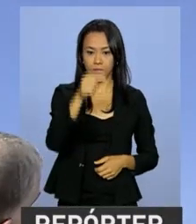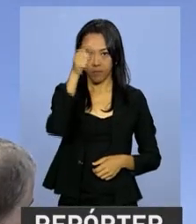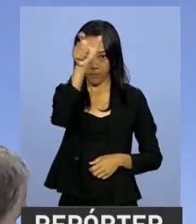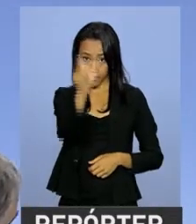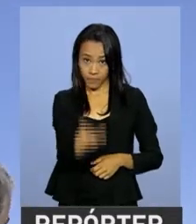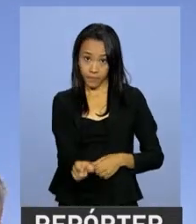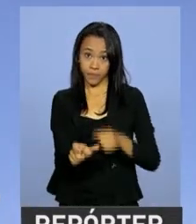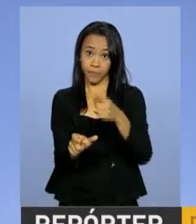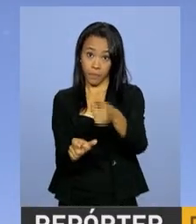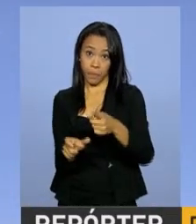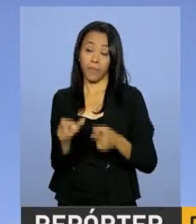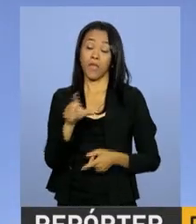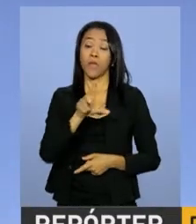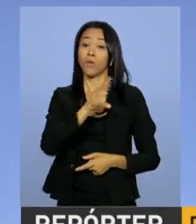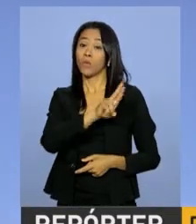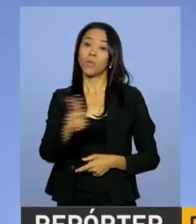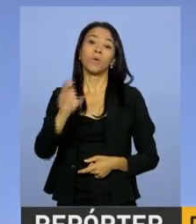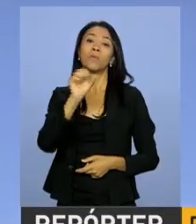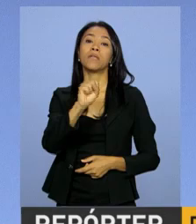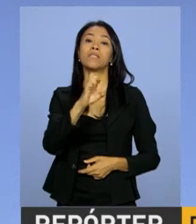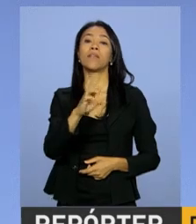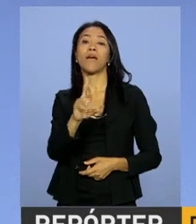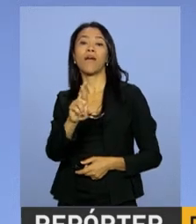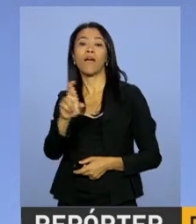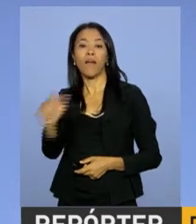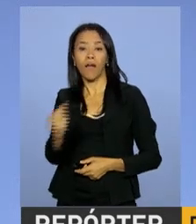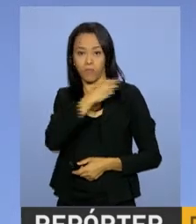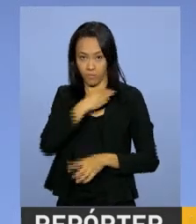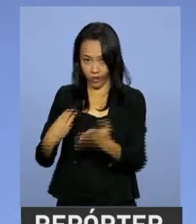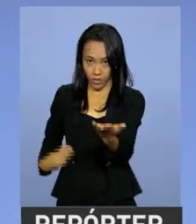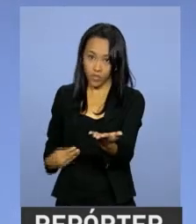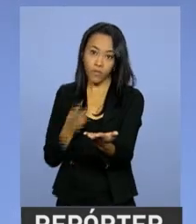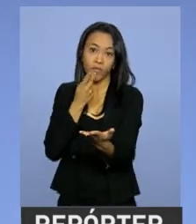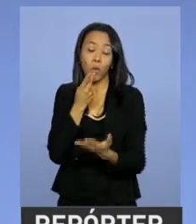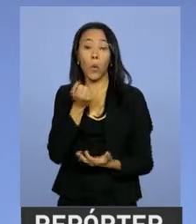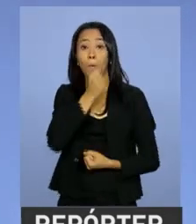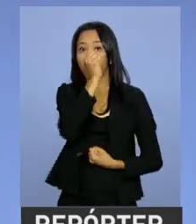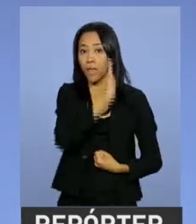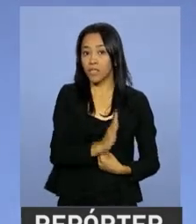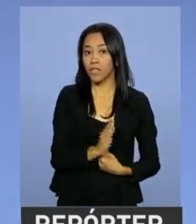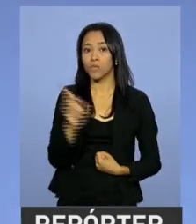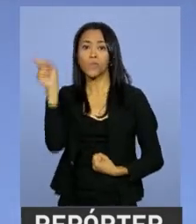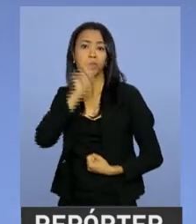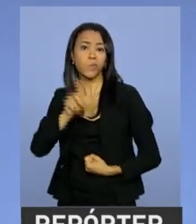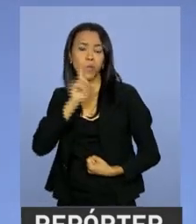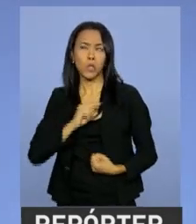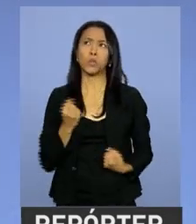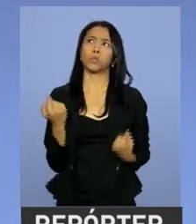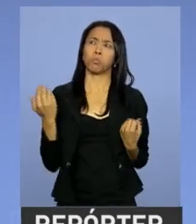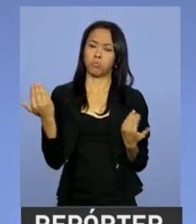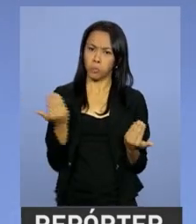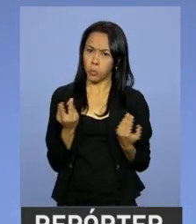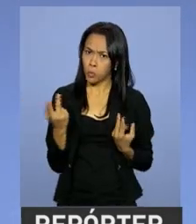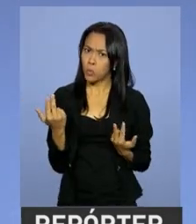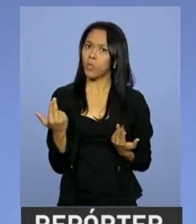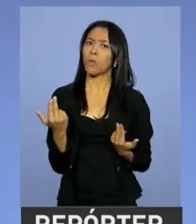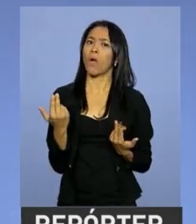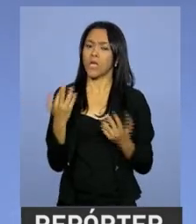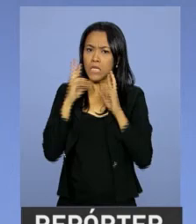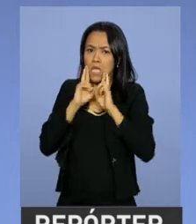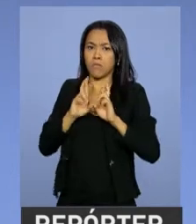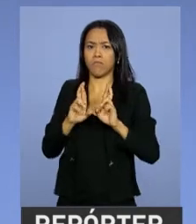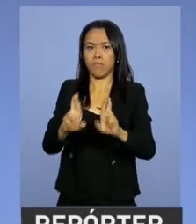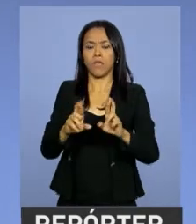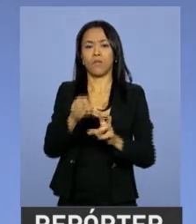Relações Exteriores, José Serra, diz que Brasil e Estados Unidos são duas grandes democracias que se respeitam. Disse ainda